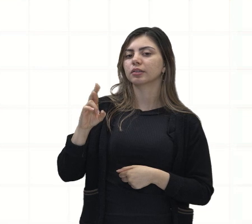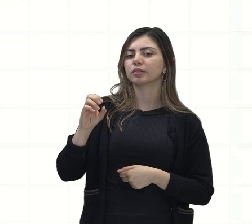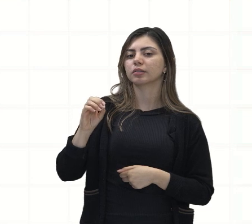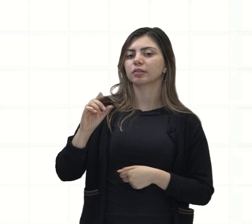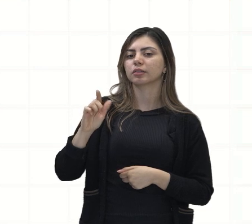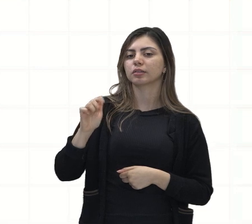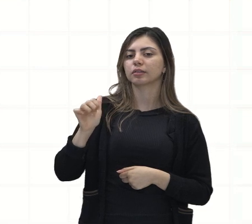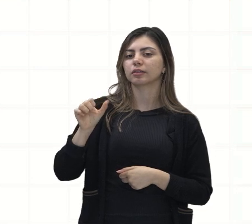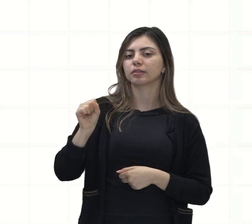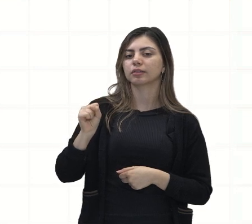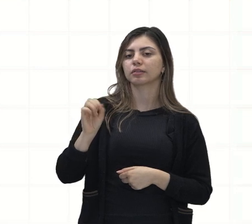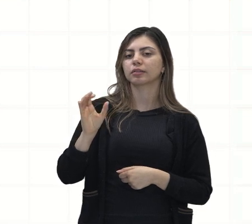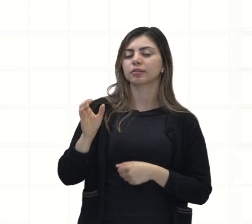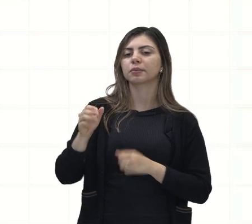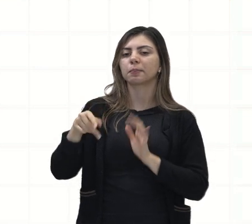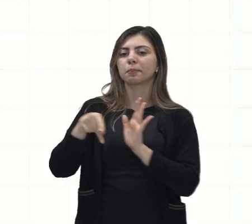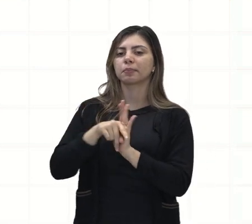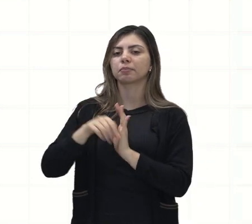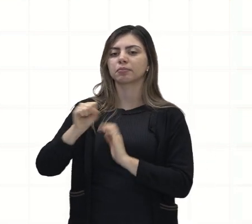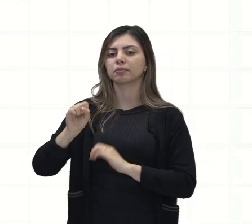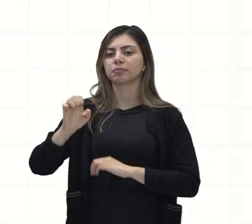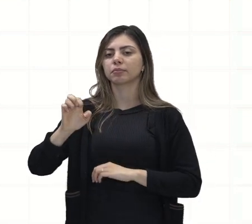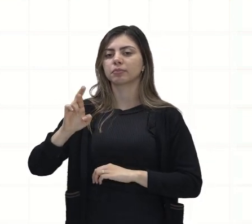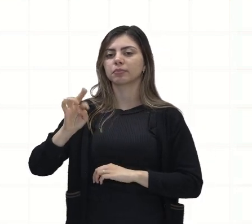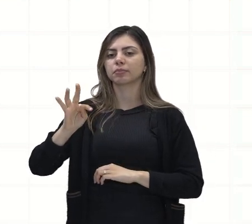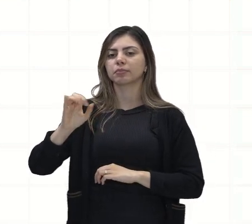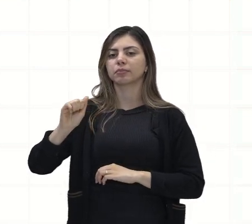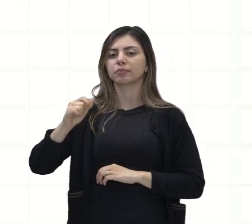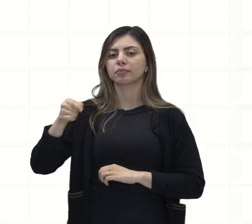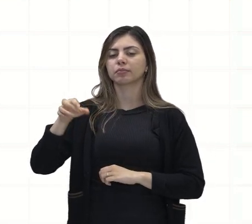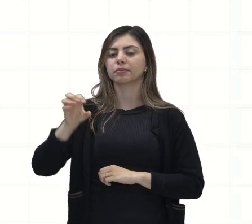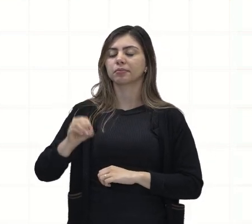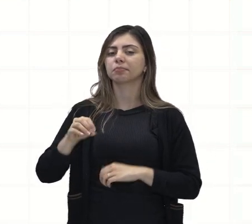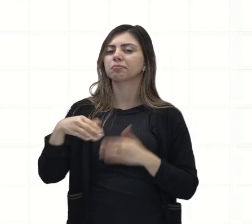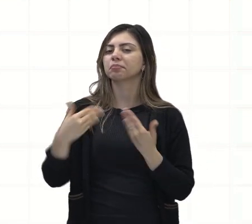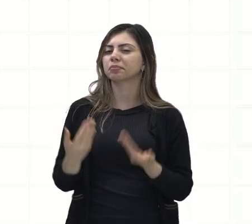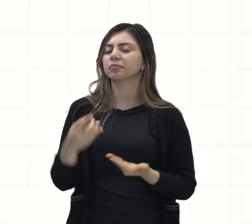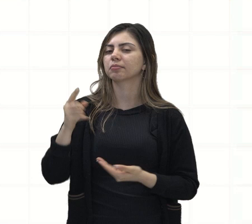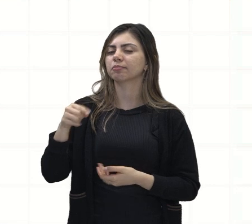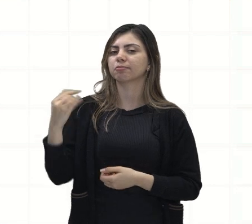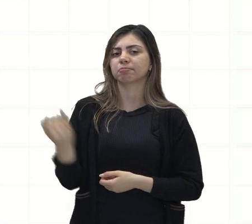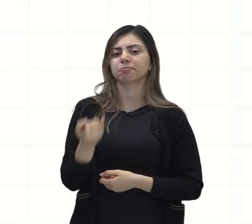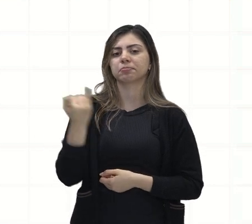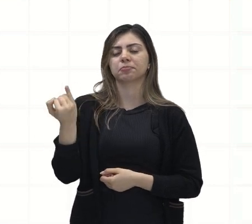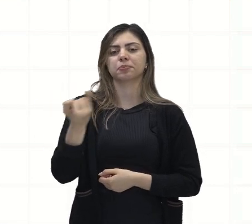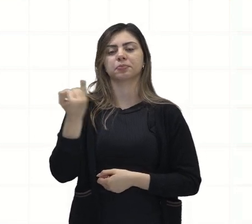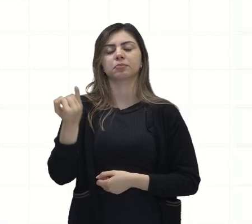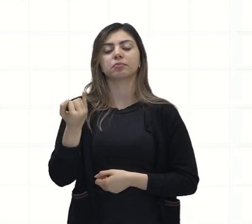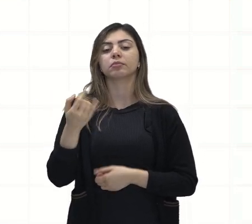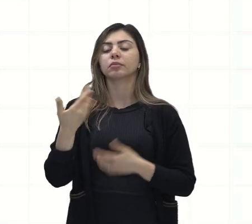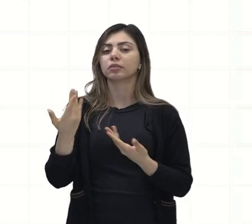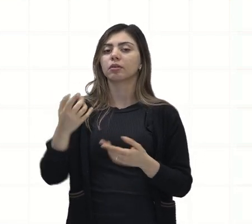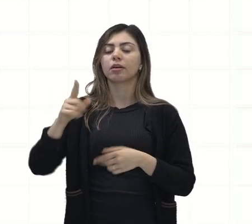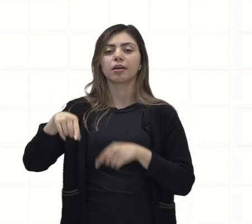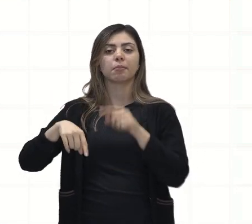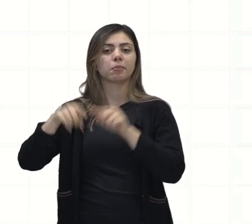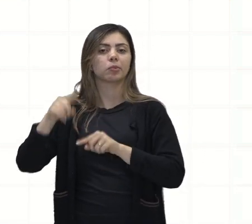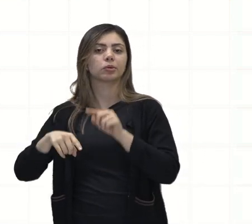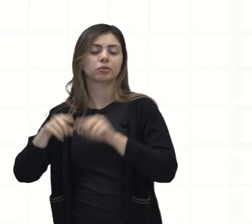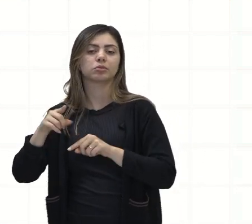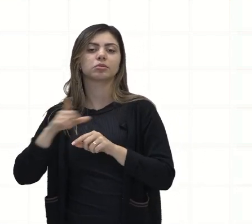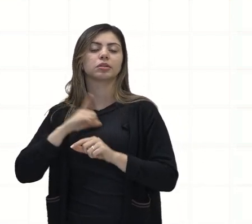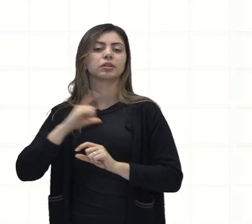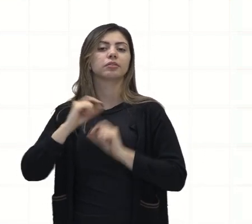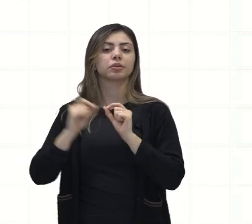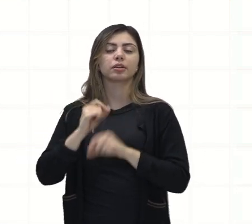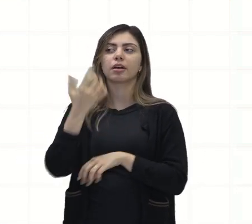do sertão. Olha só, ponto importantíssimo, que eram produtos extraídos